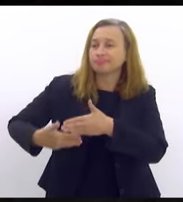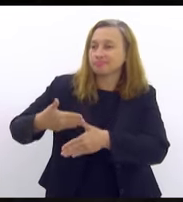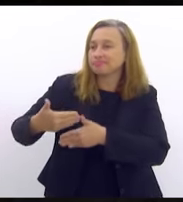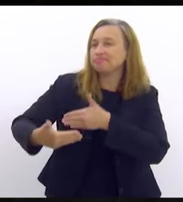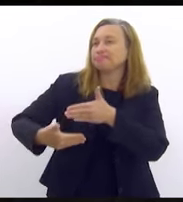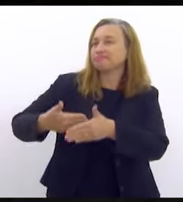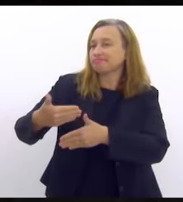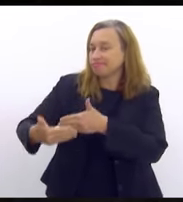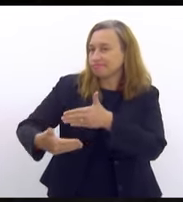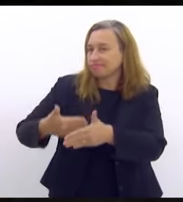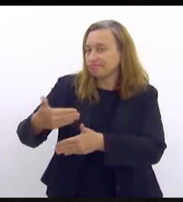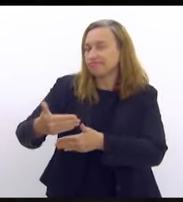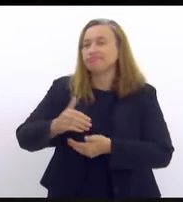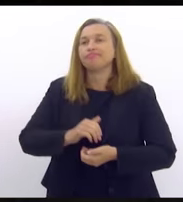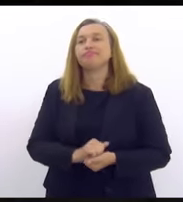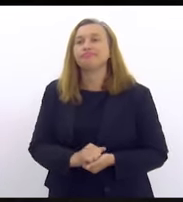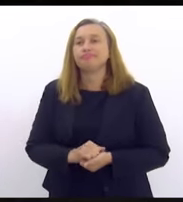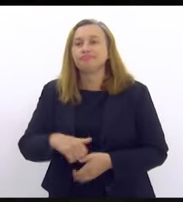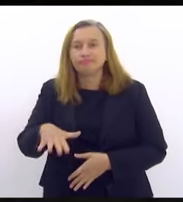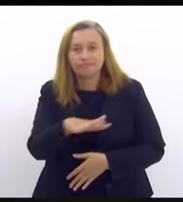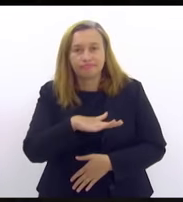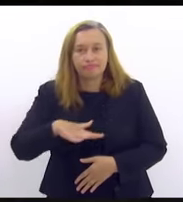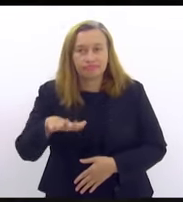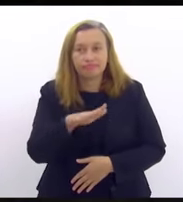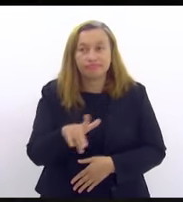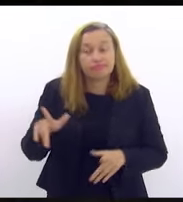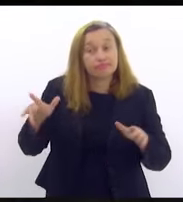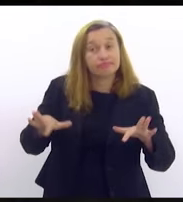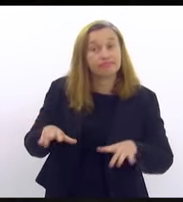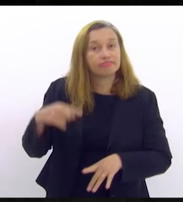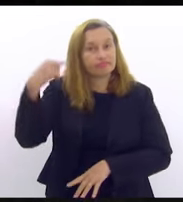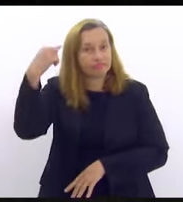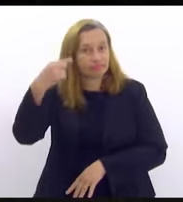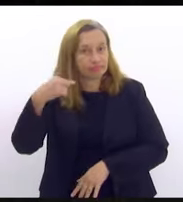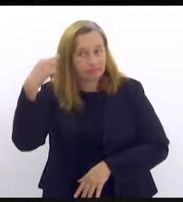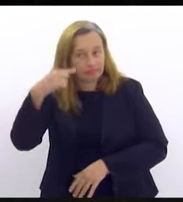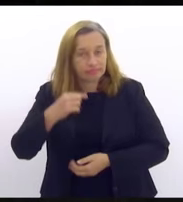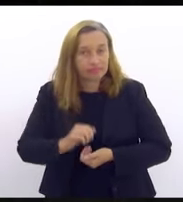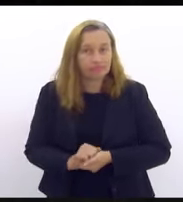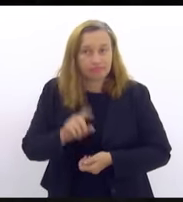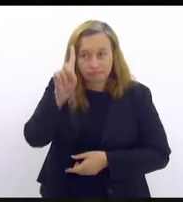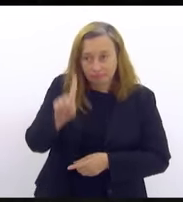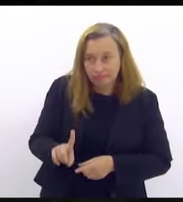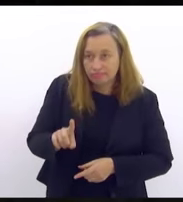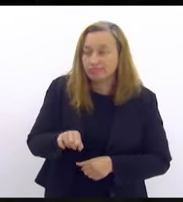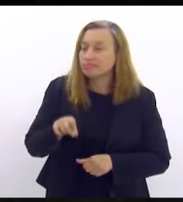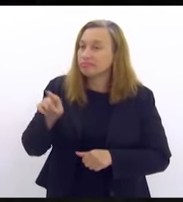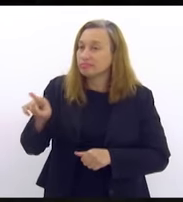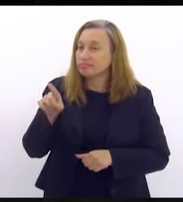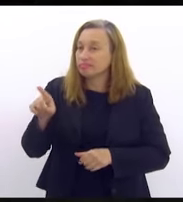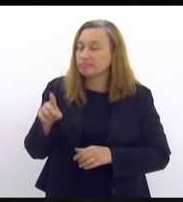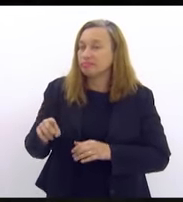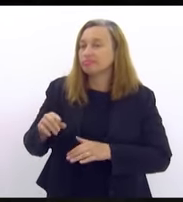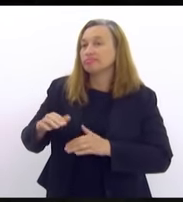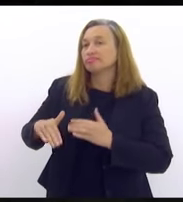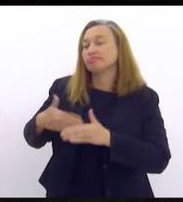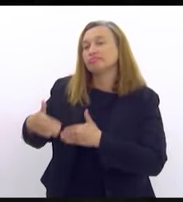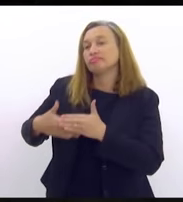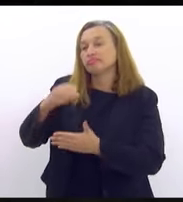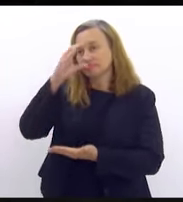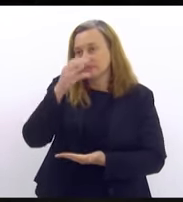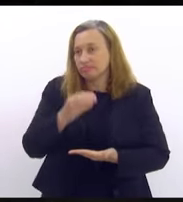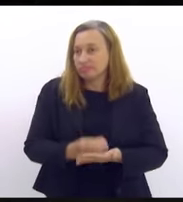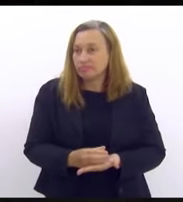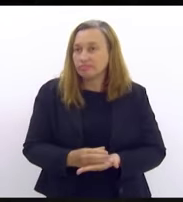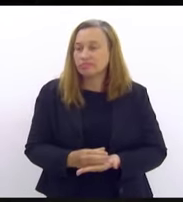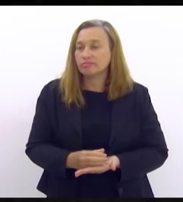eh na na numa área bem diferente da área do direito e ali eu desenvolvi uma tese eh como bolsista